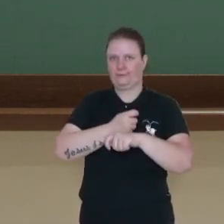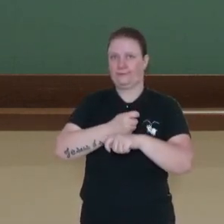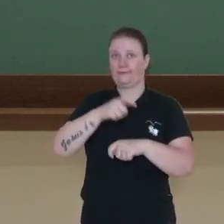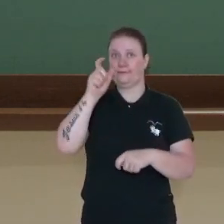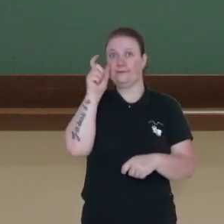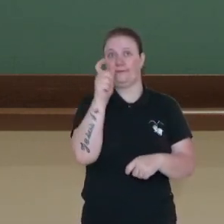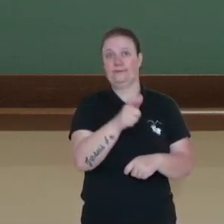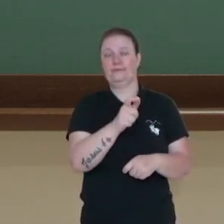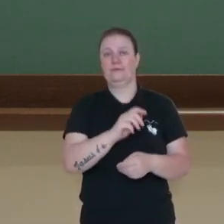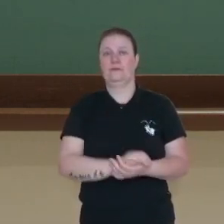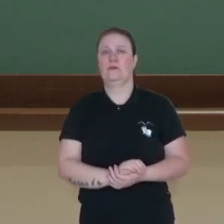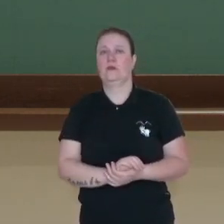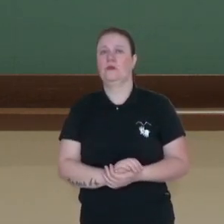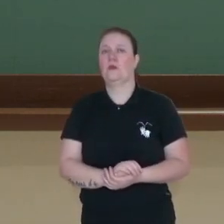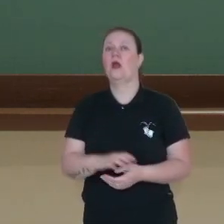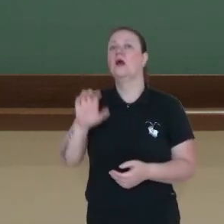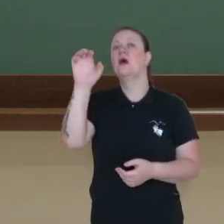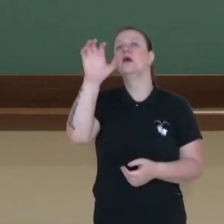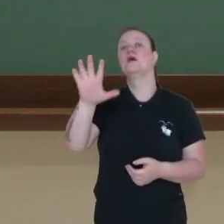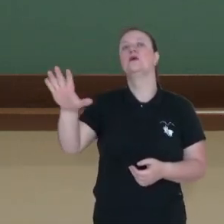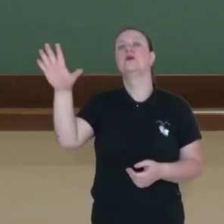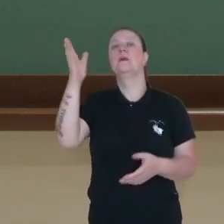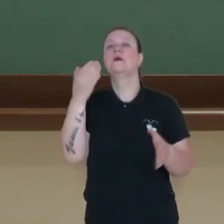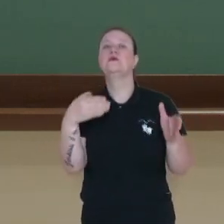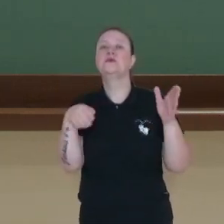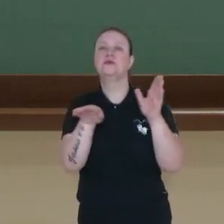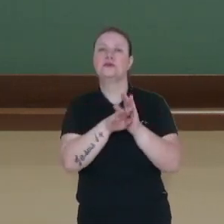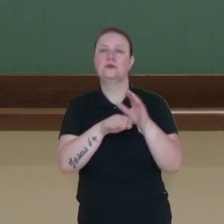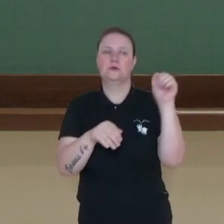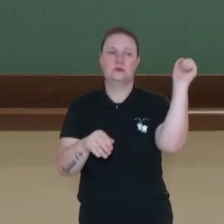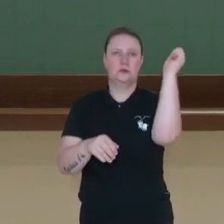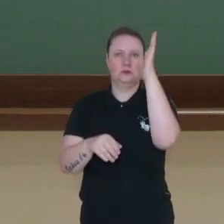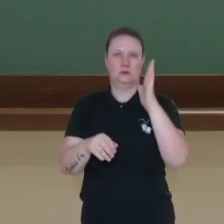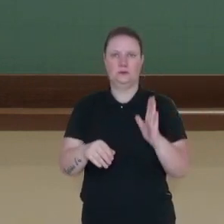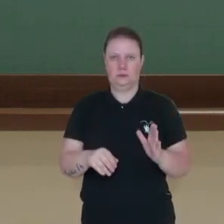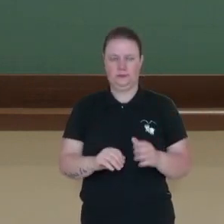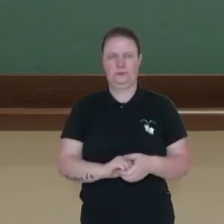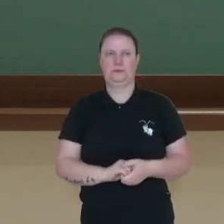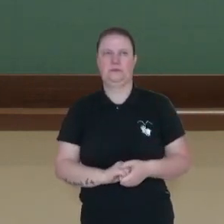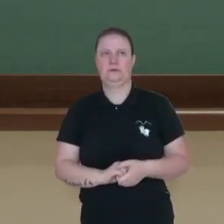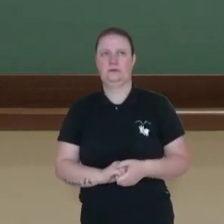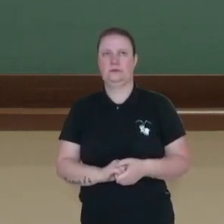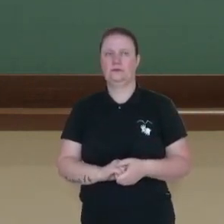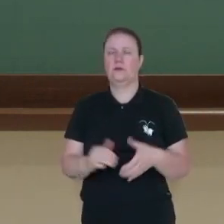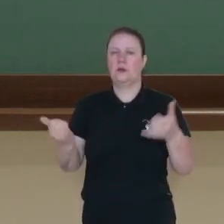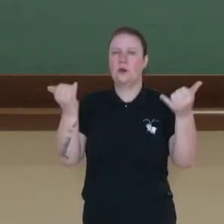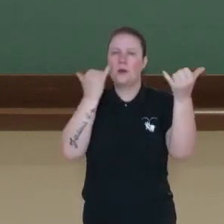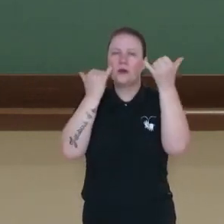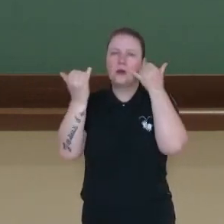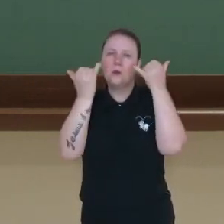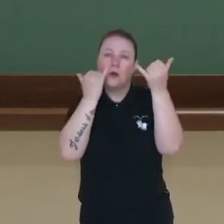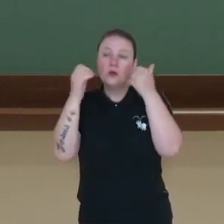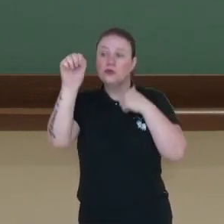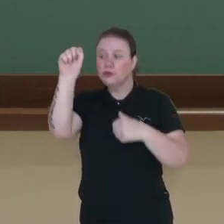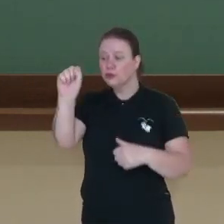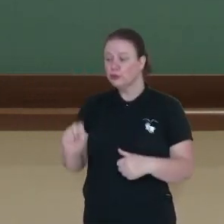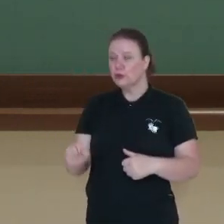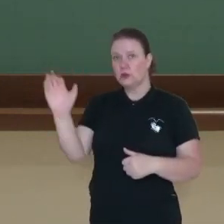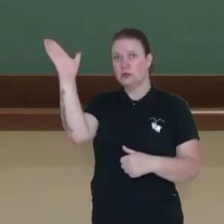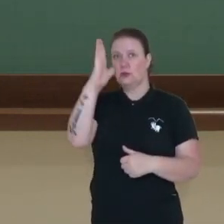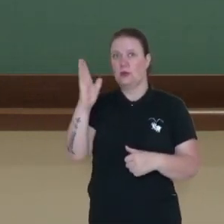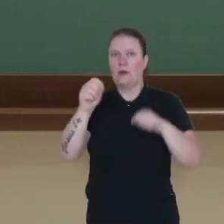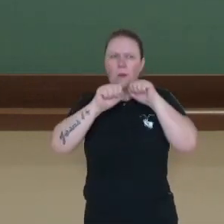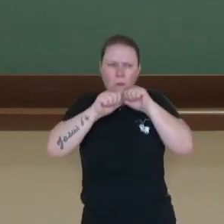paranaense pelo branco europeu que havia chegado aqui para a exploração. Então, quando essa notícia de ouro no sul do Brasil, ela